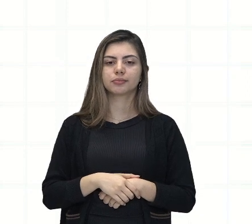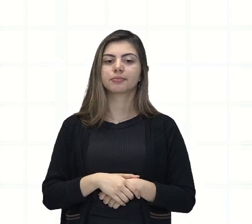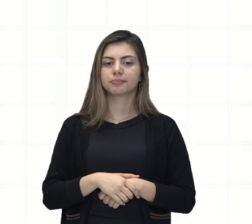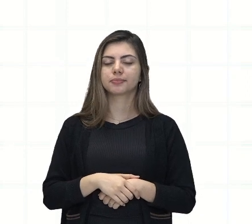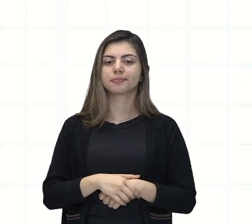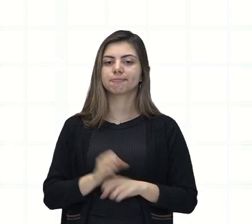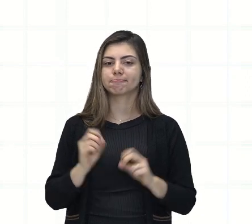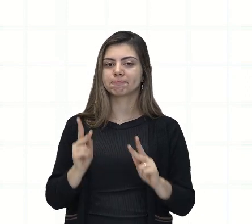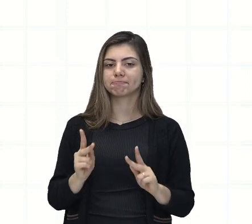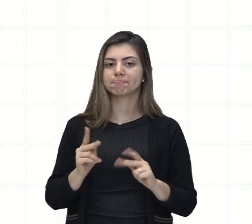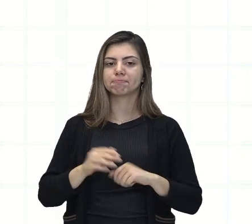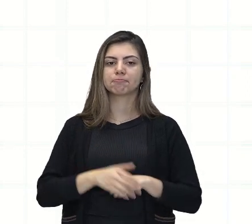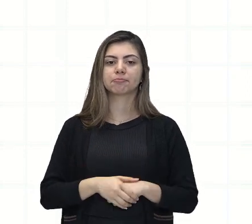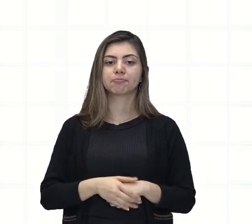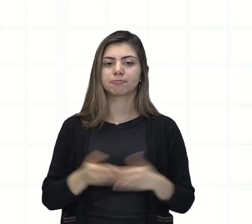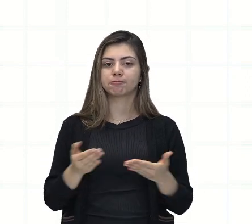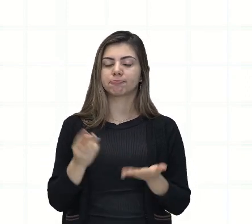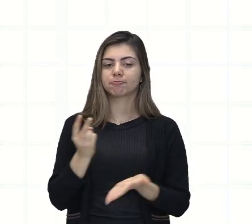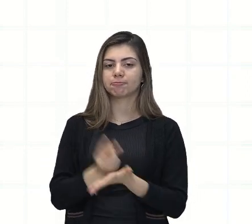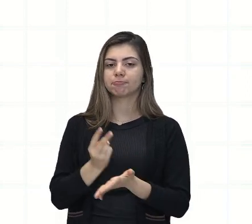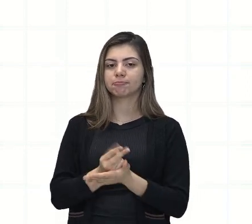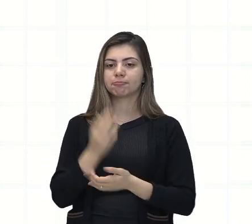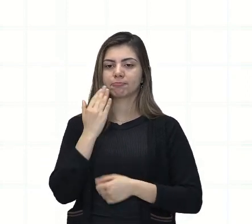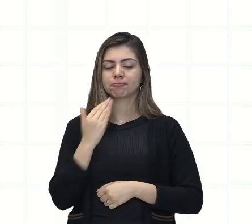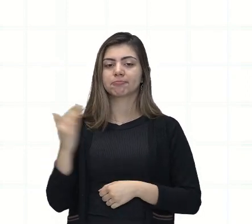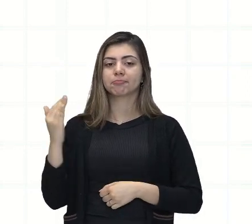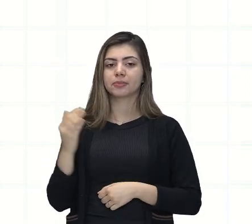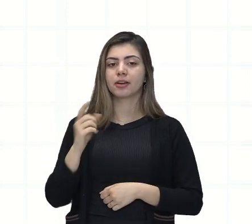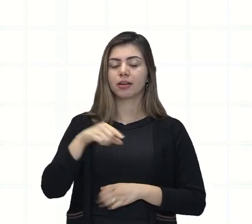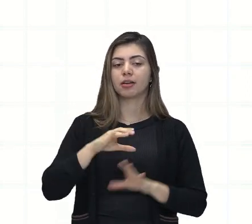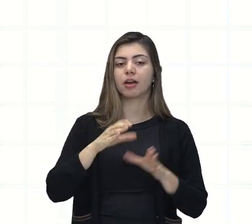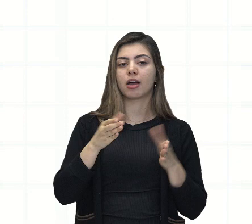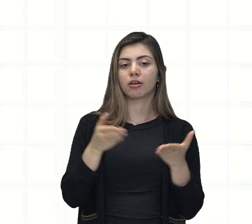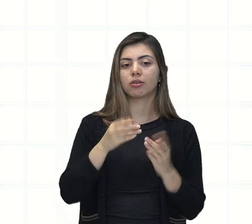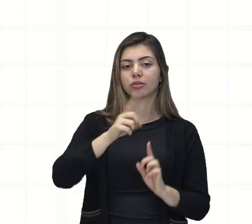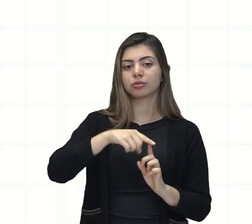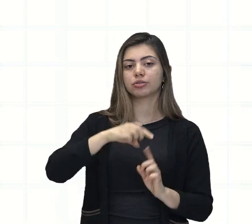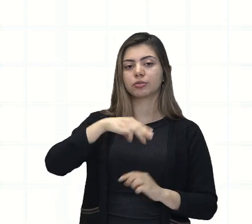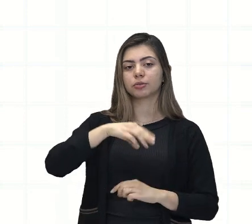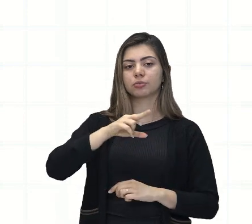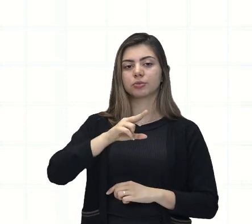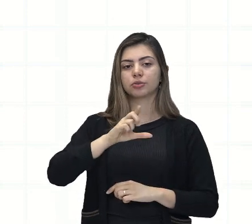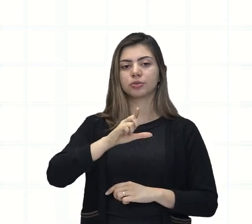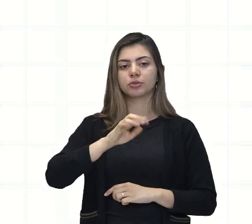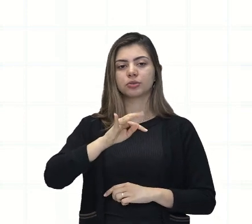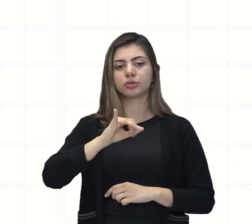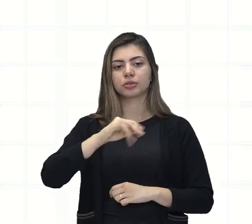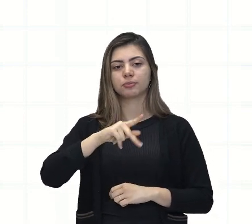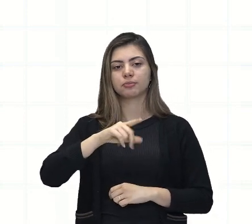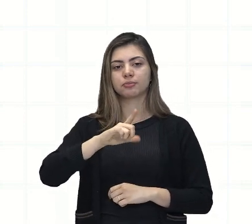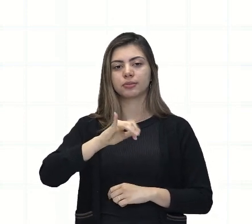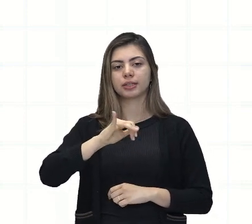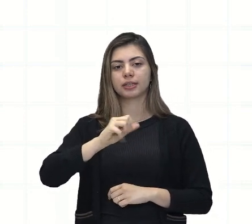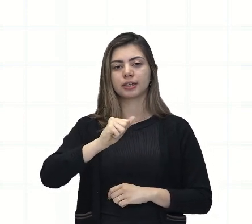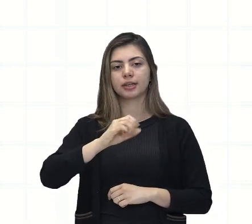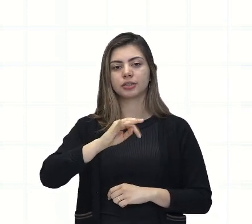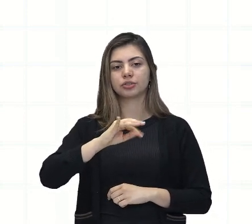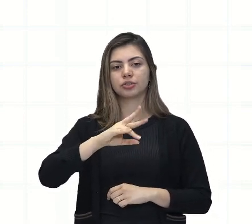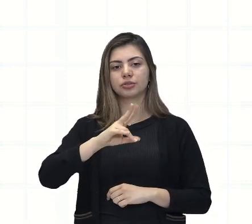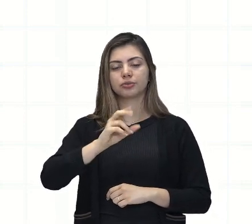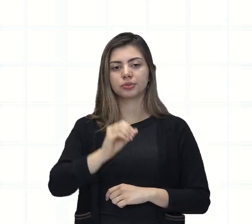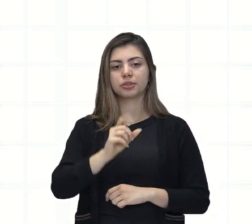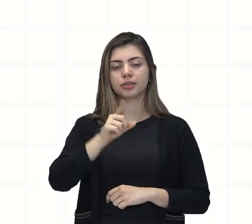Ok, prossigamos. Multiplicativos. eles são invariáveis, ou seja, eles